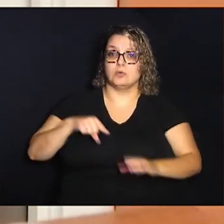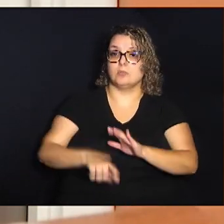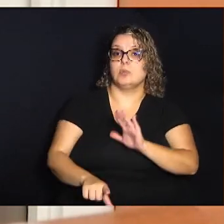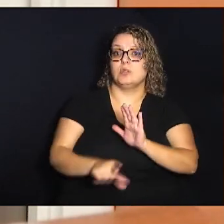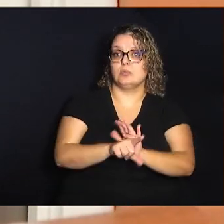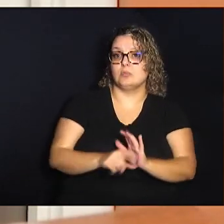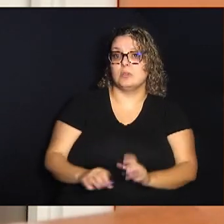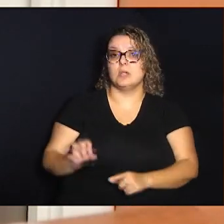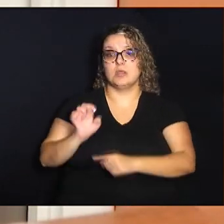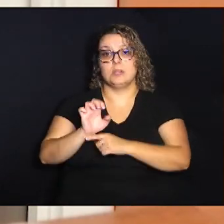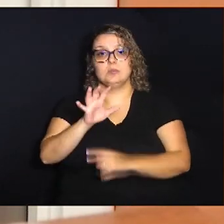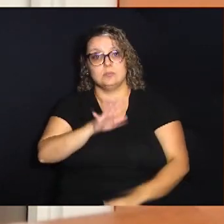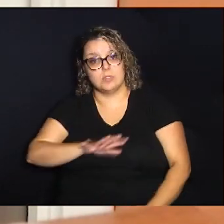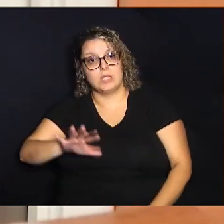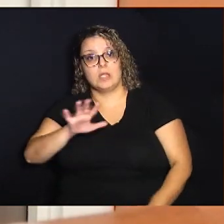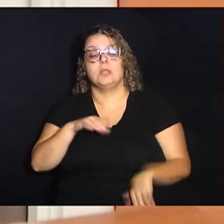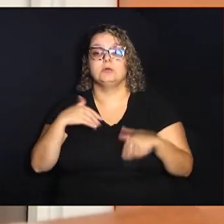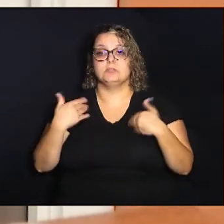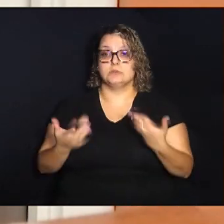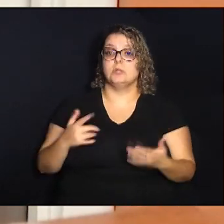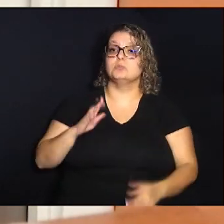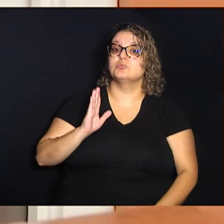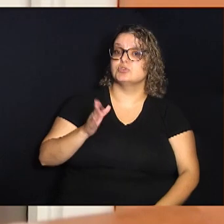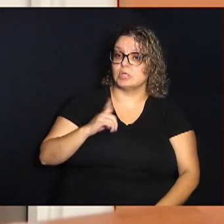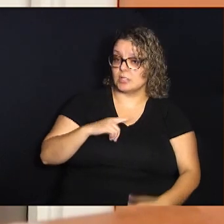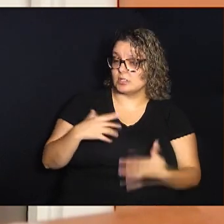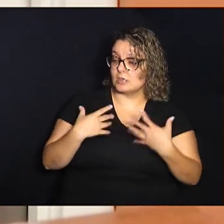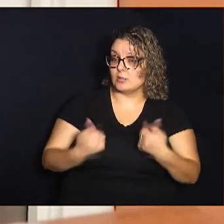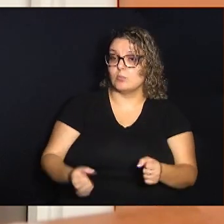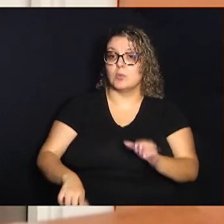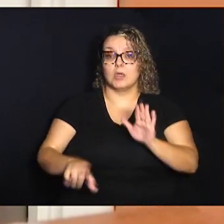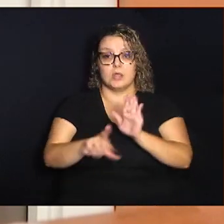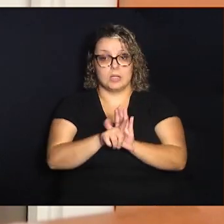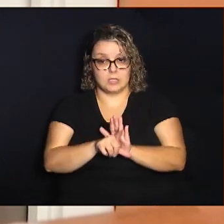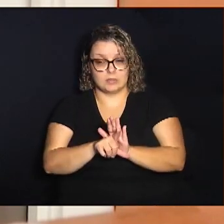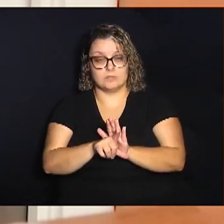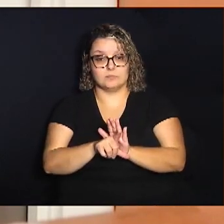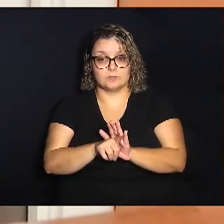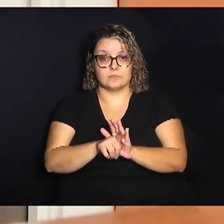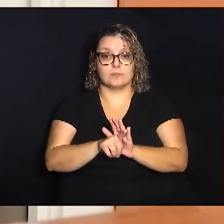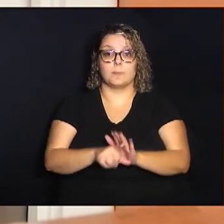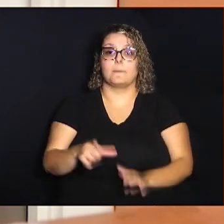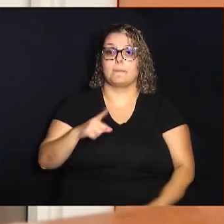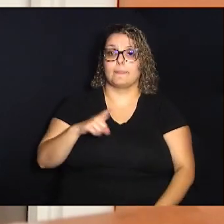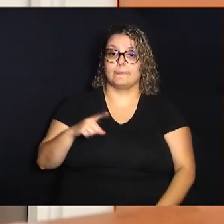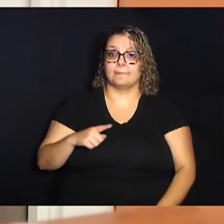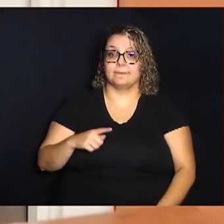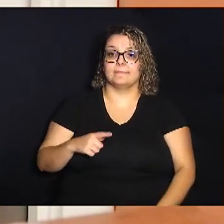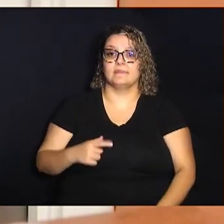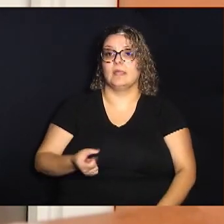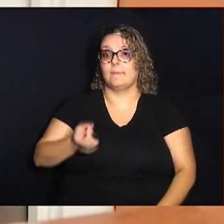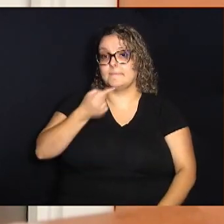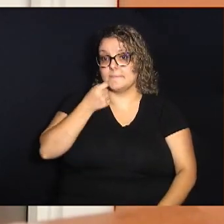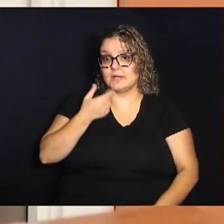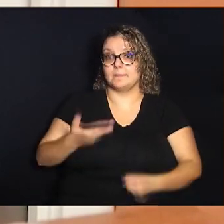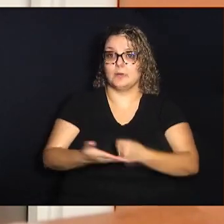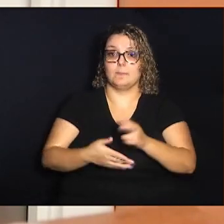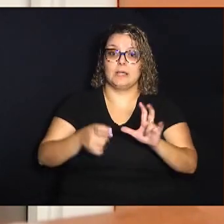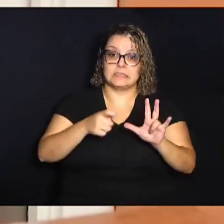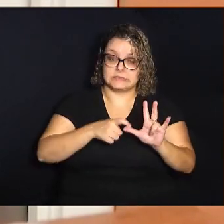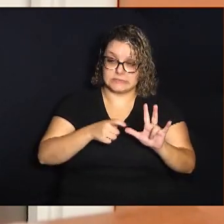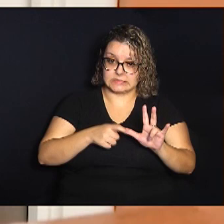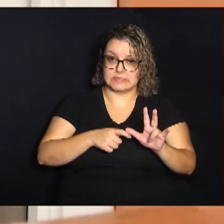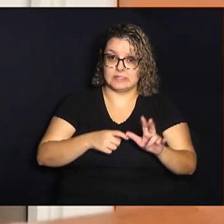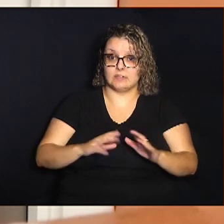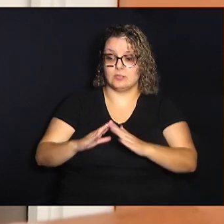nível estadual. Então, a gente tem já sancionado uma lei que prevê a distribuição de medicamentos à base de cannabis na